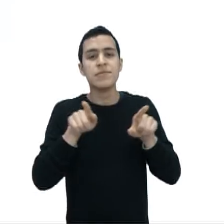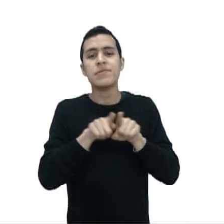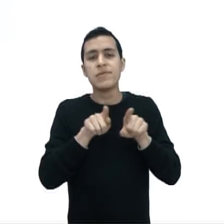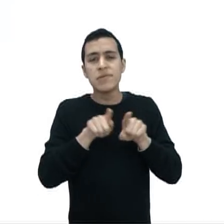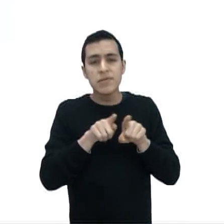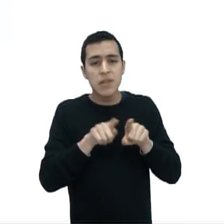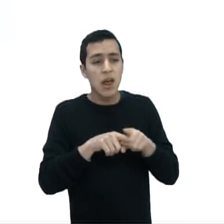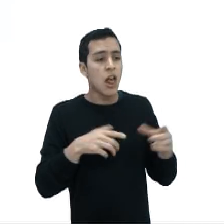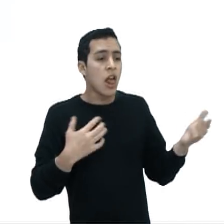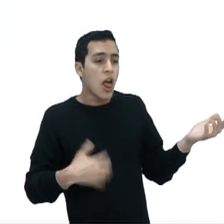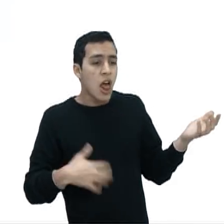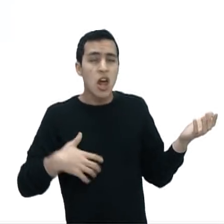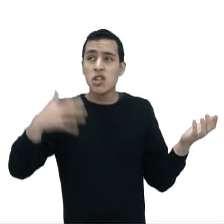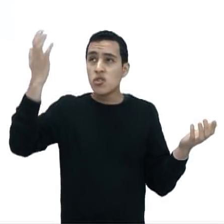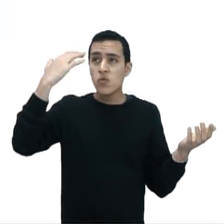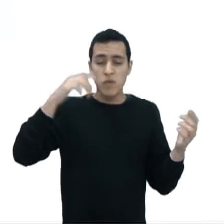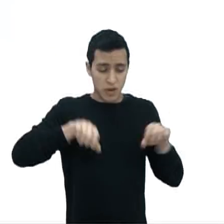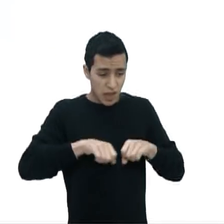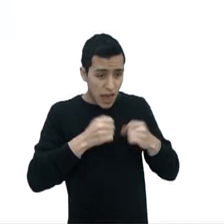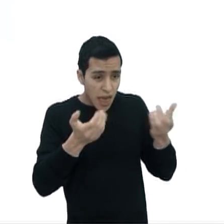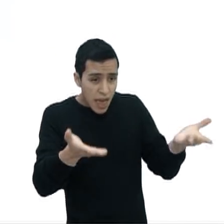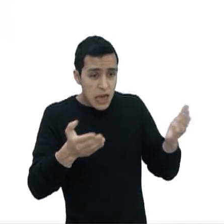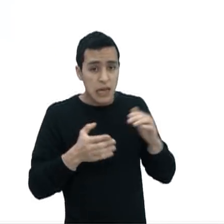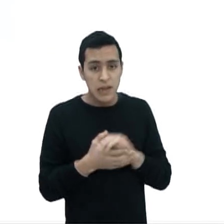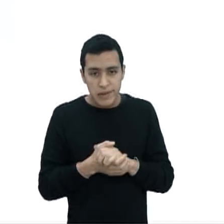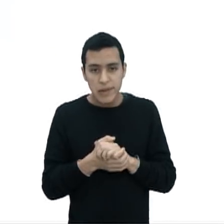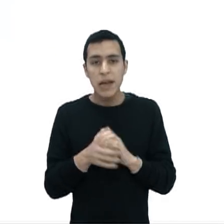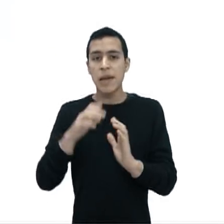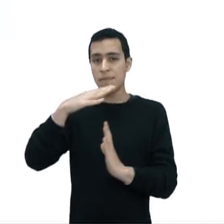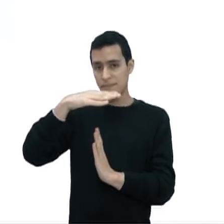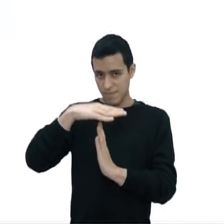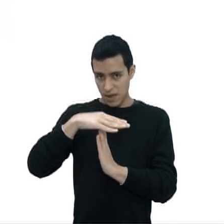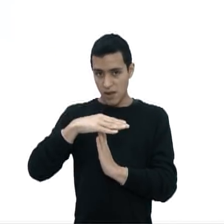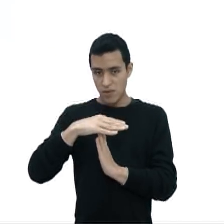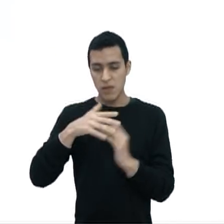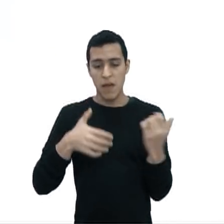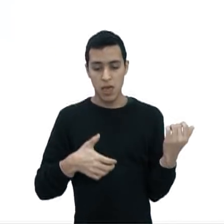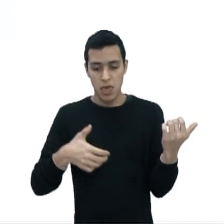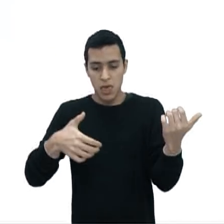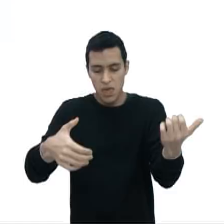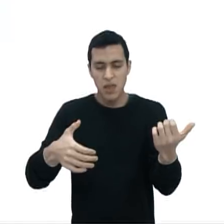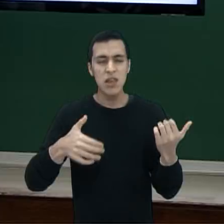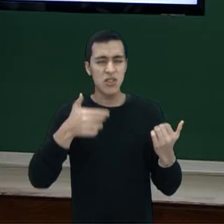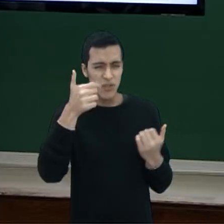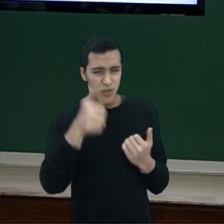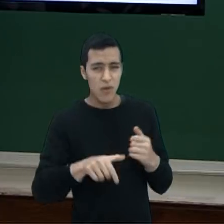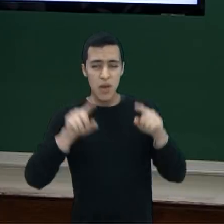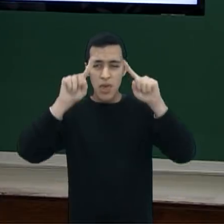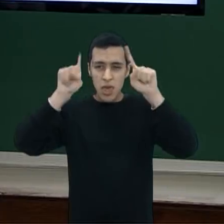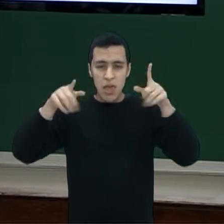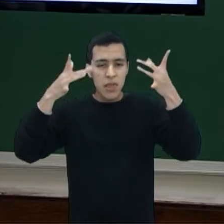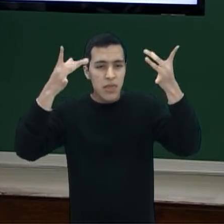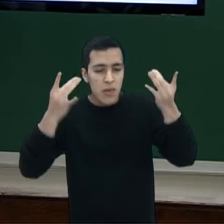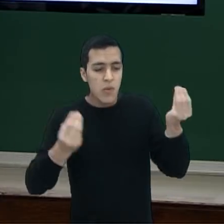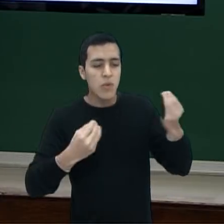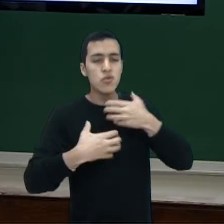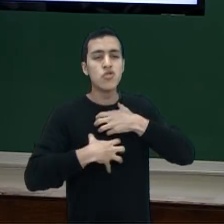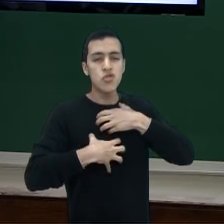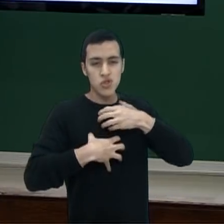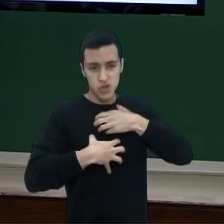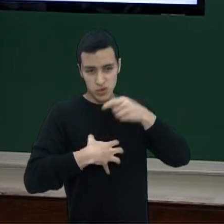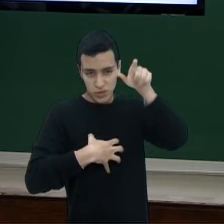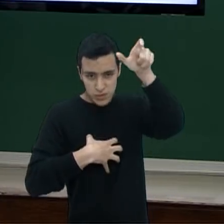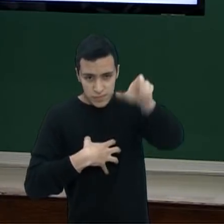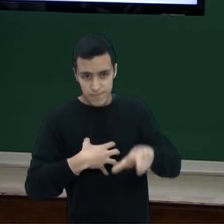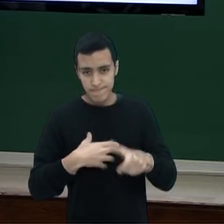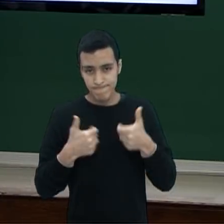na chuva estraga a viola. Aí, pausa, o violão afasta-se. Então, de novo, entre parênteses, as descrições ali,